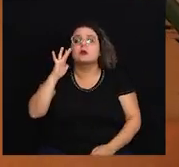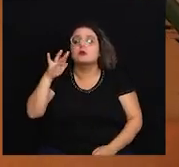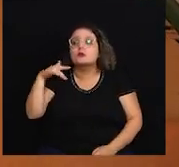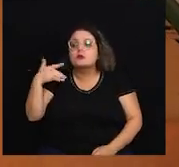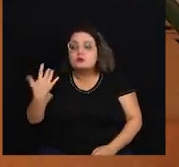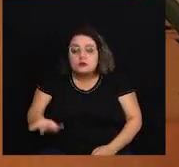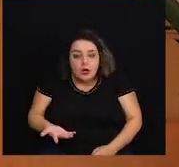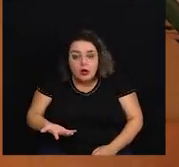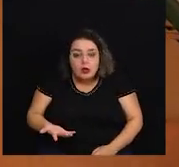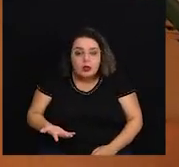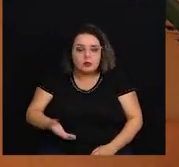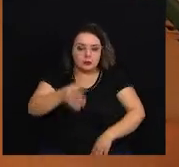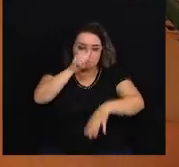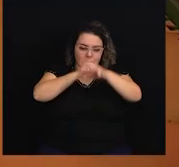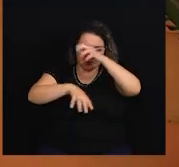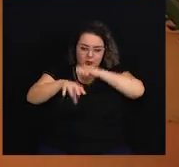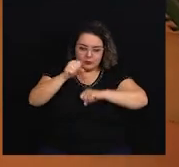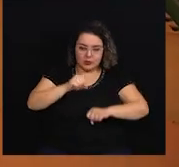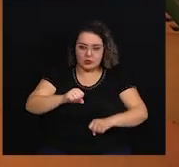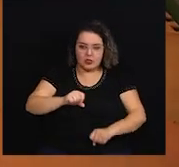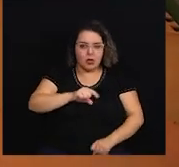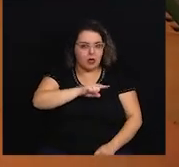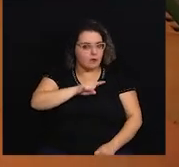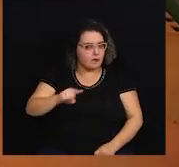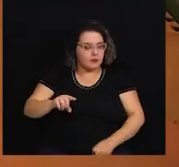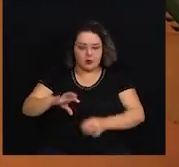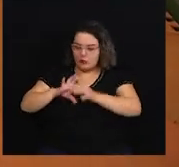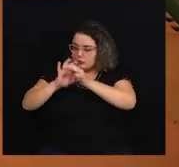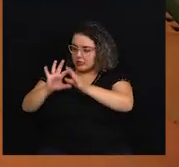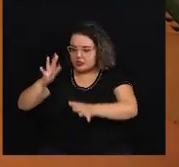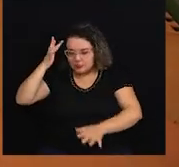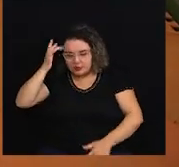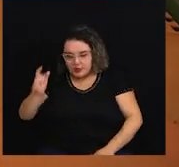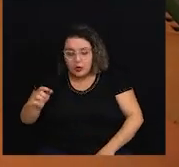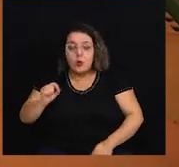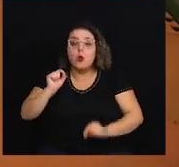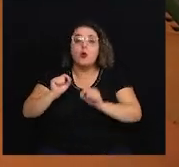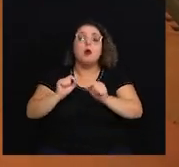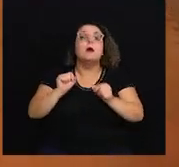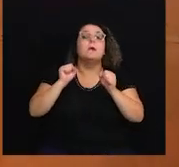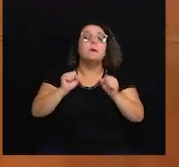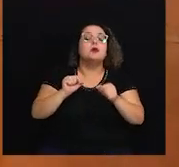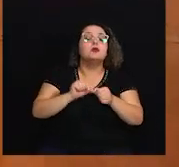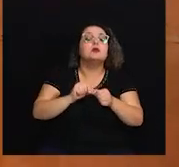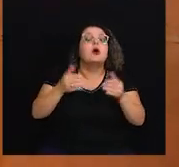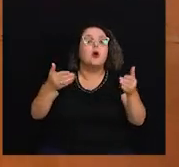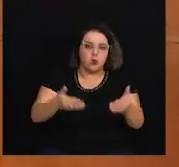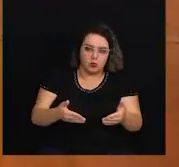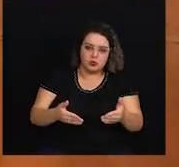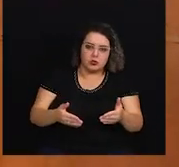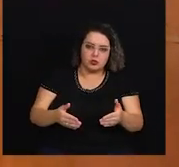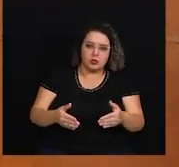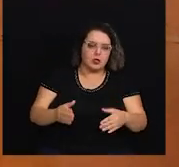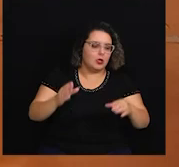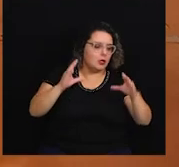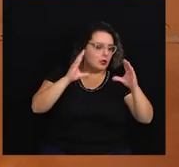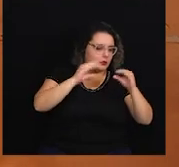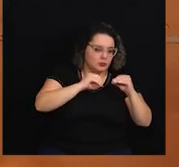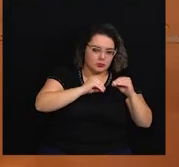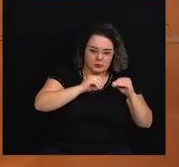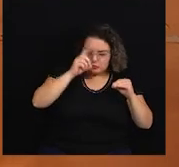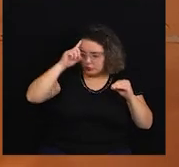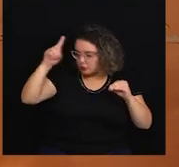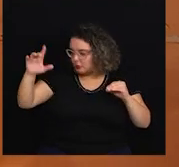eu aprendi que não deixe para amanhã o que você pode fazer hoje tem que há coisa de um dia para o outro é muito